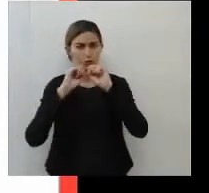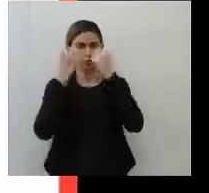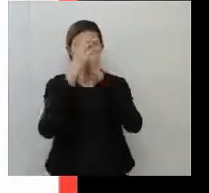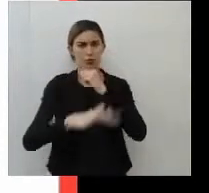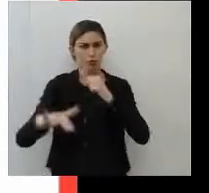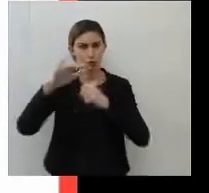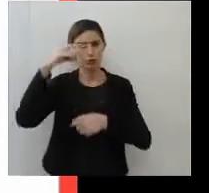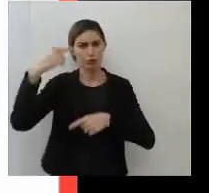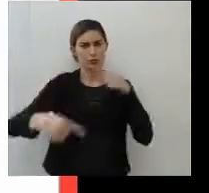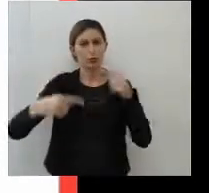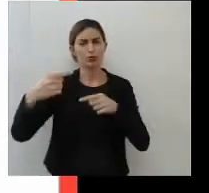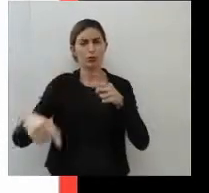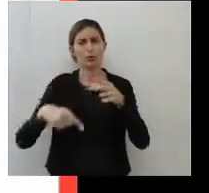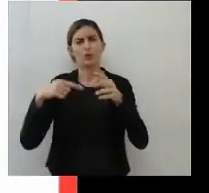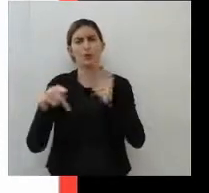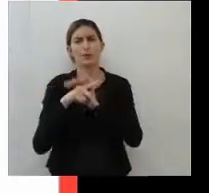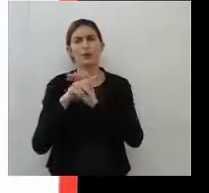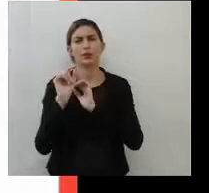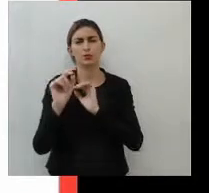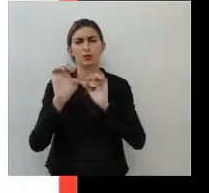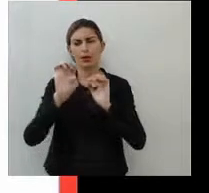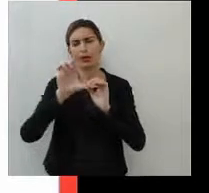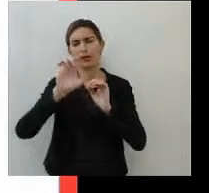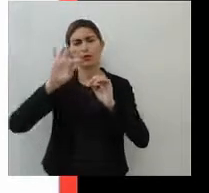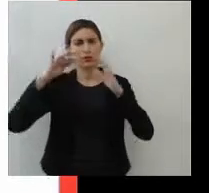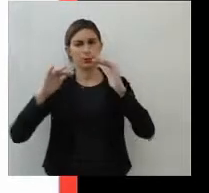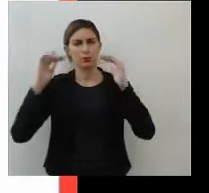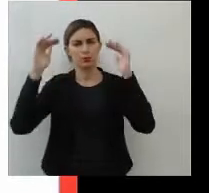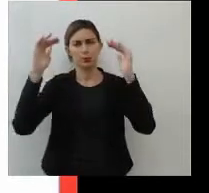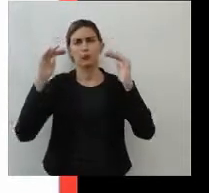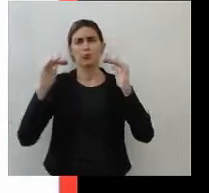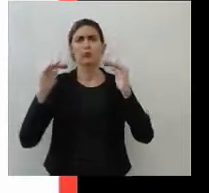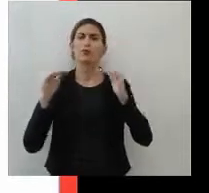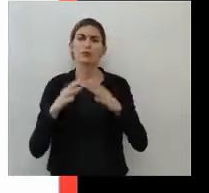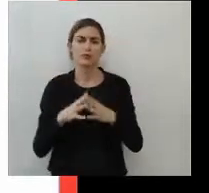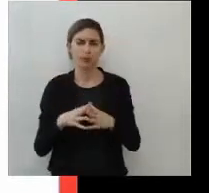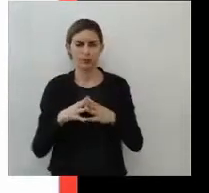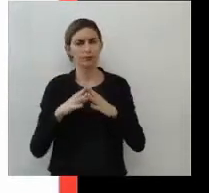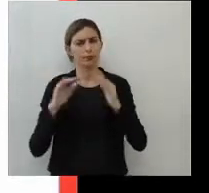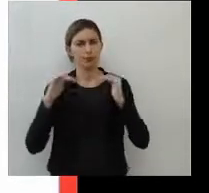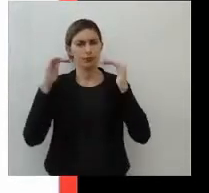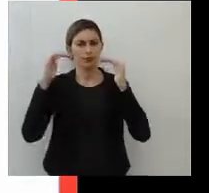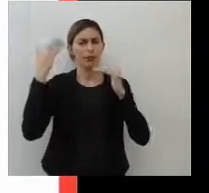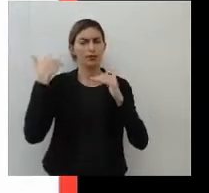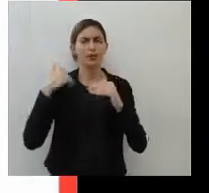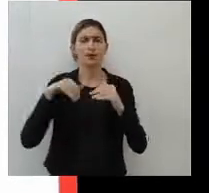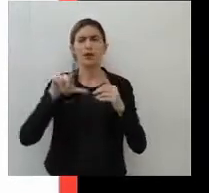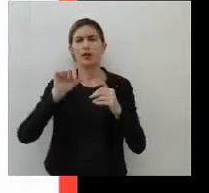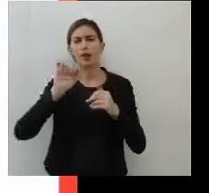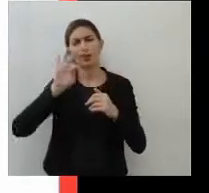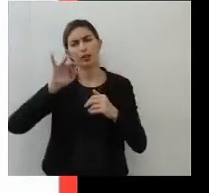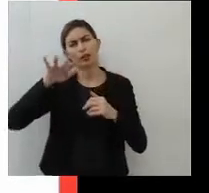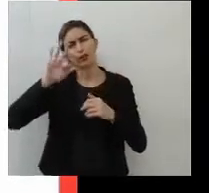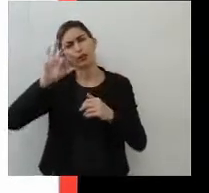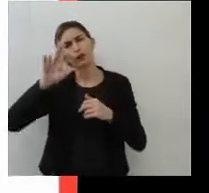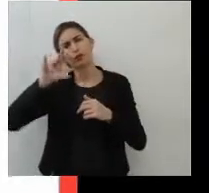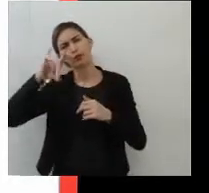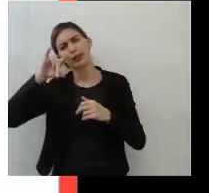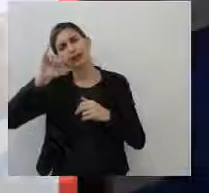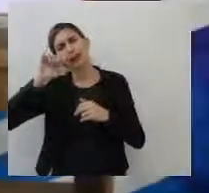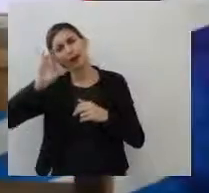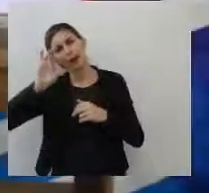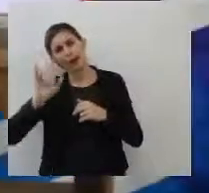Império era composta por uma elite, uma aristocracia latifundiária e